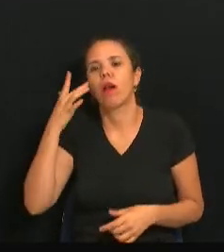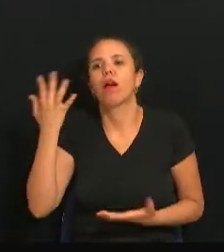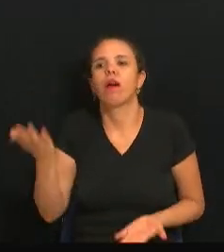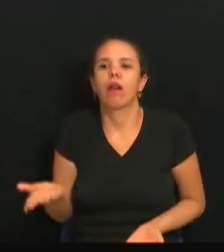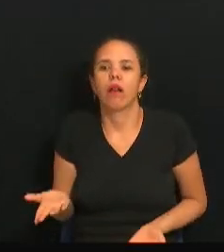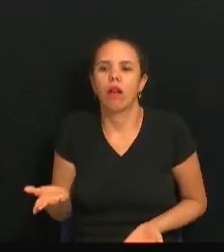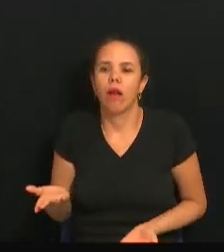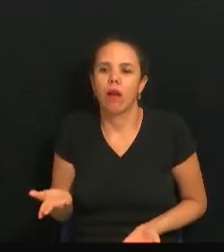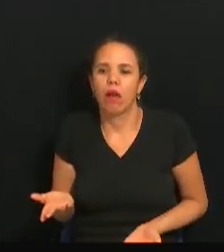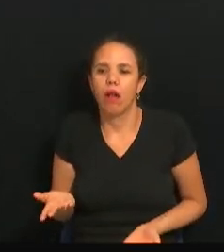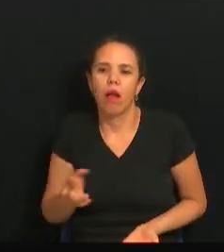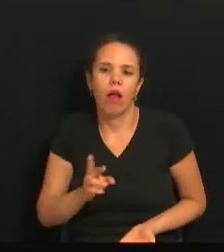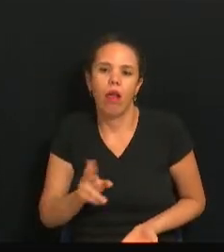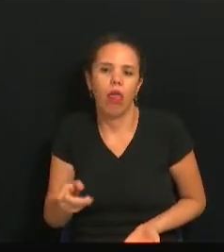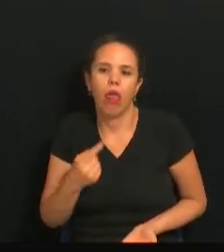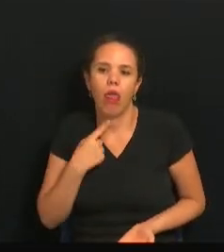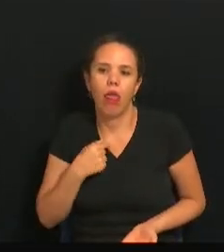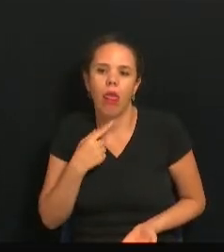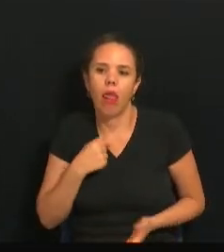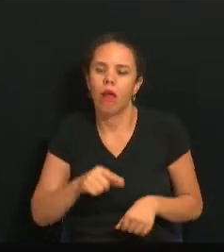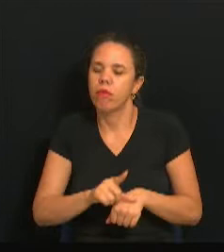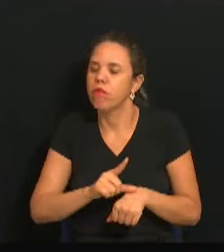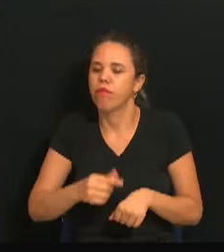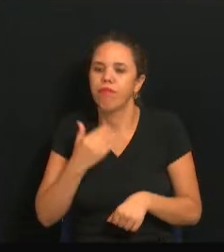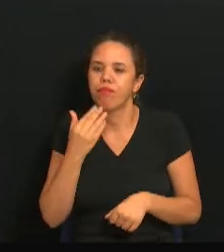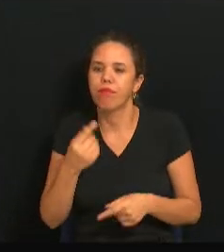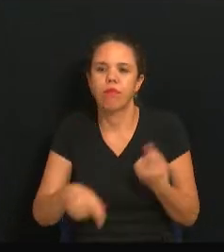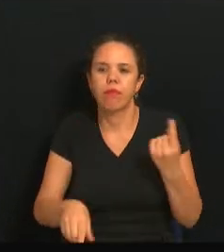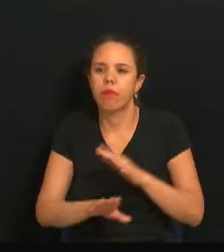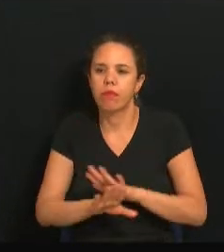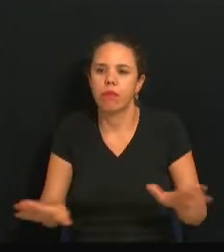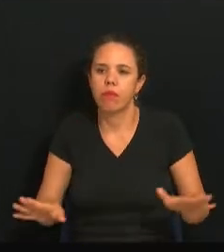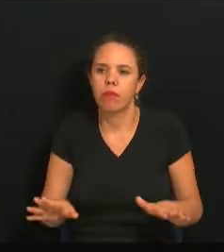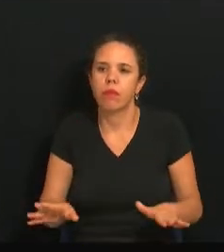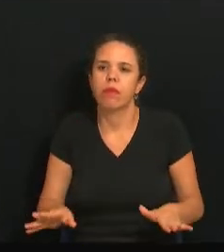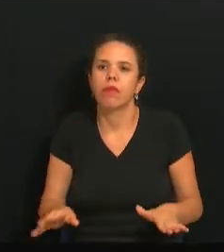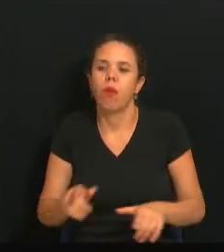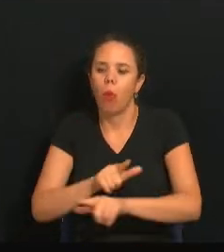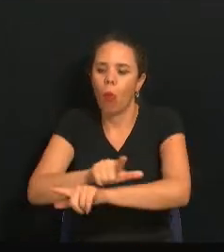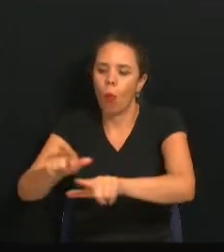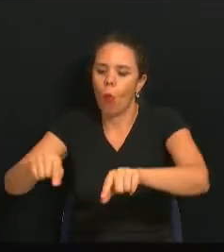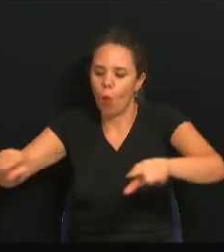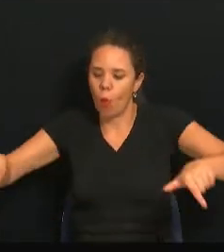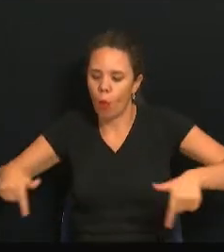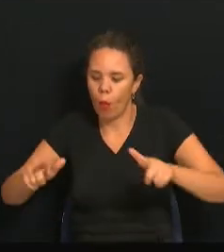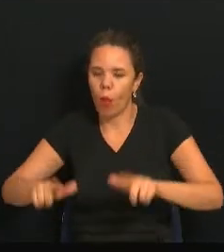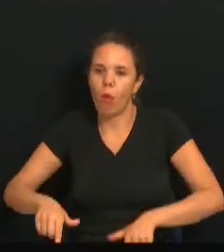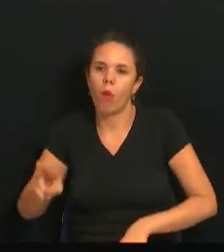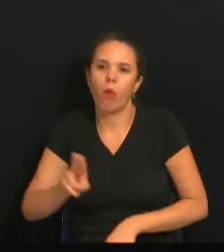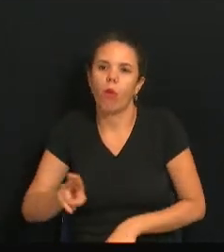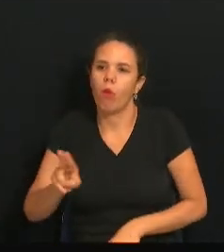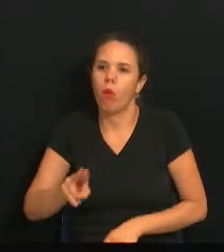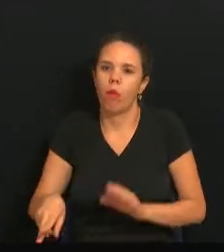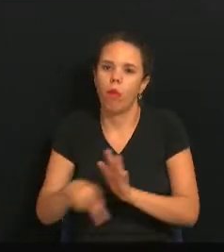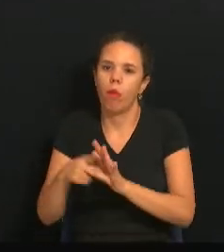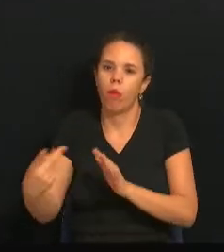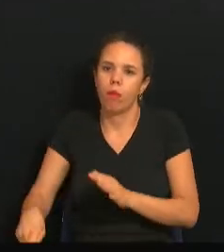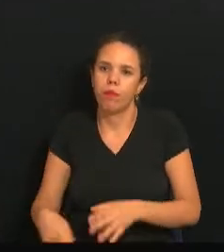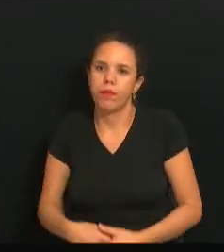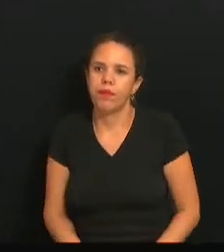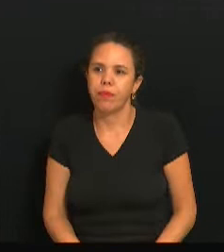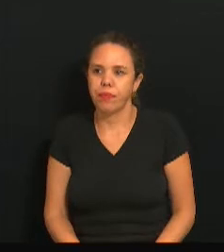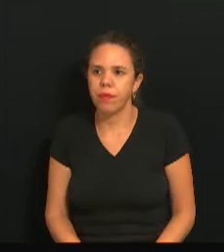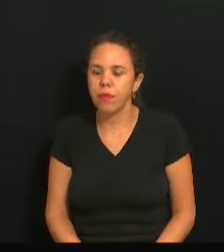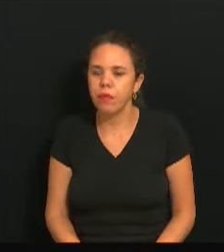o não desejo da legislação é exatamente o vazio urbano e a não utilização da propriedade. Então,